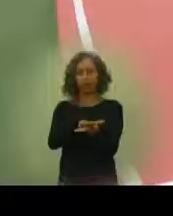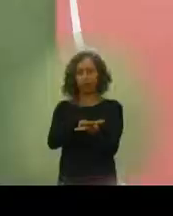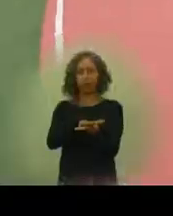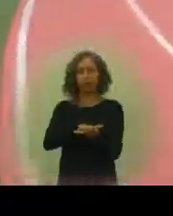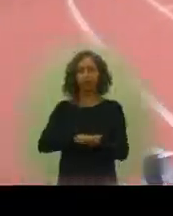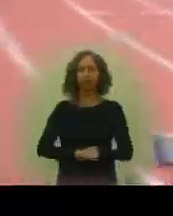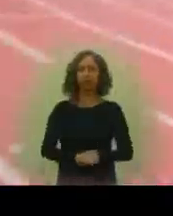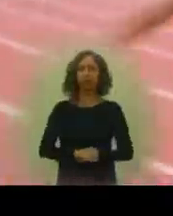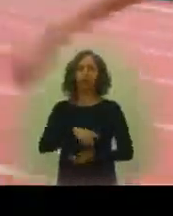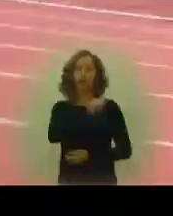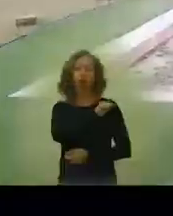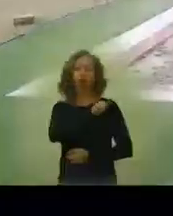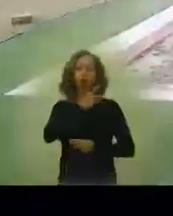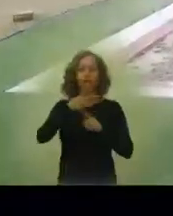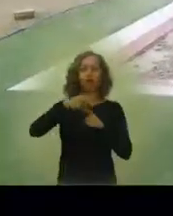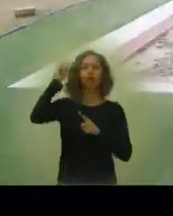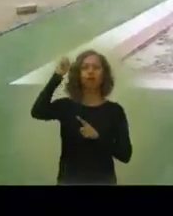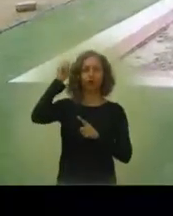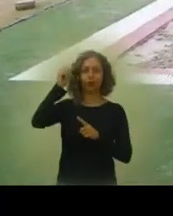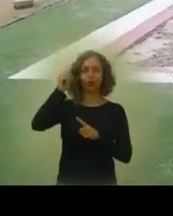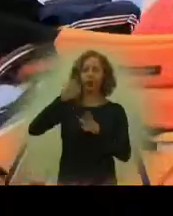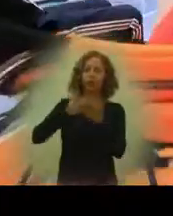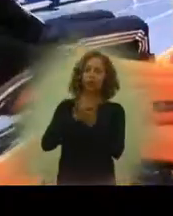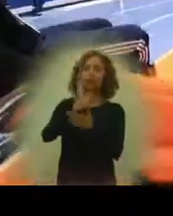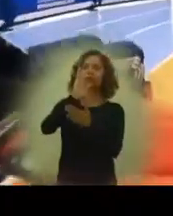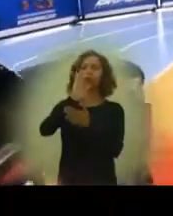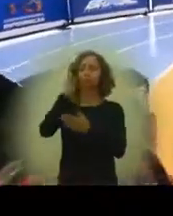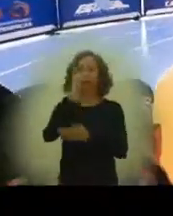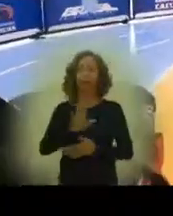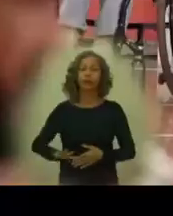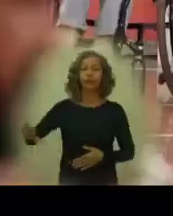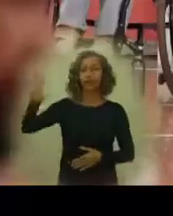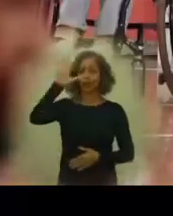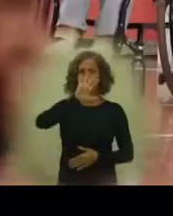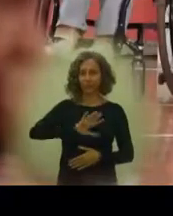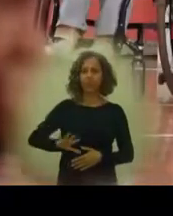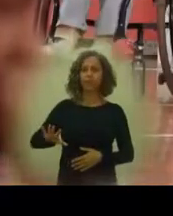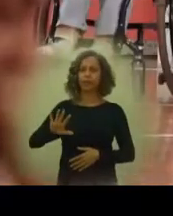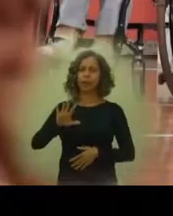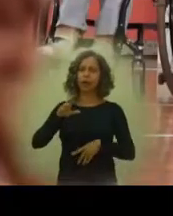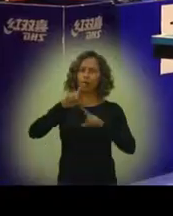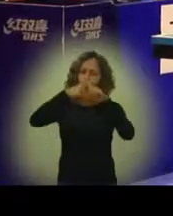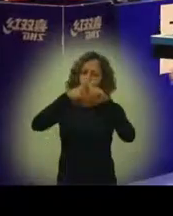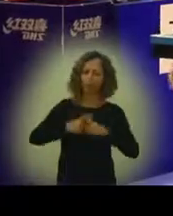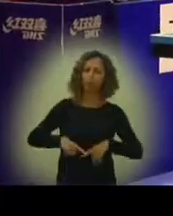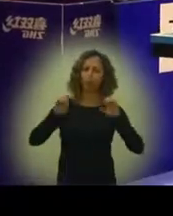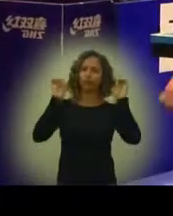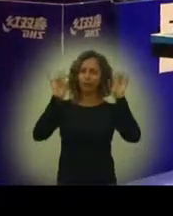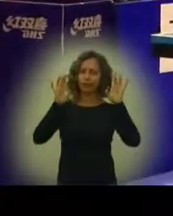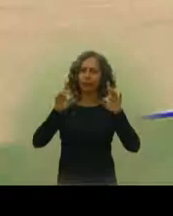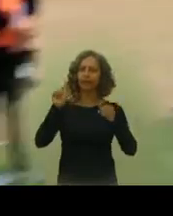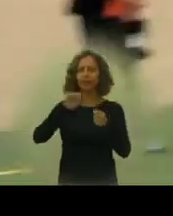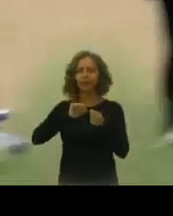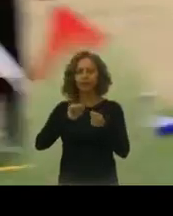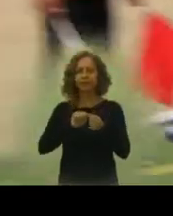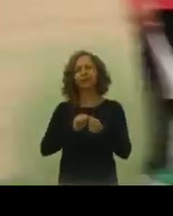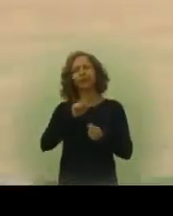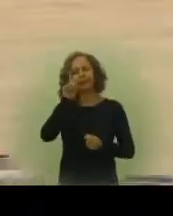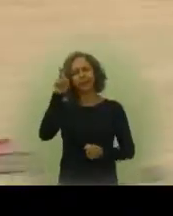Palmas. Os alunos vencedores classificam-se para a etapa nacional das Paralimpíadas Escolares, a